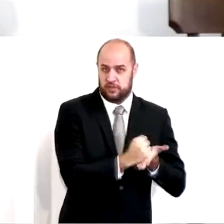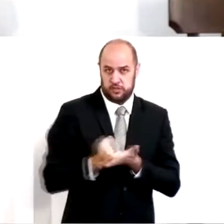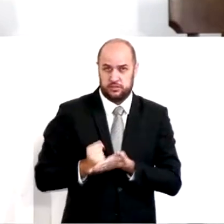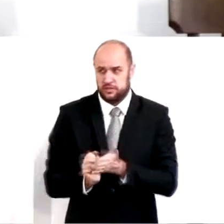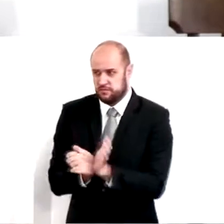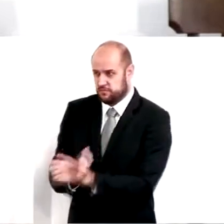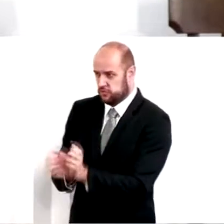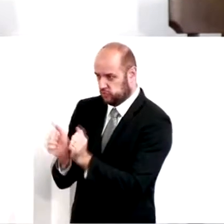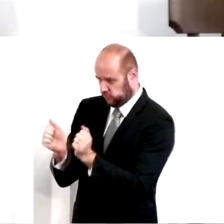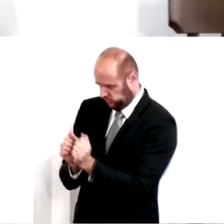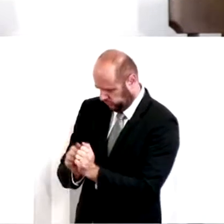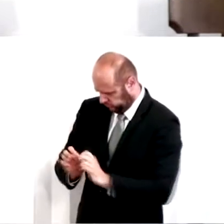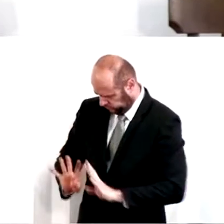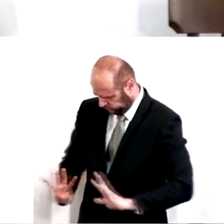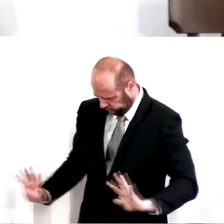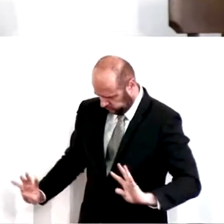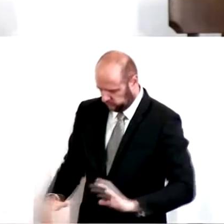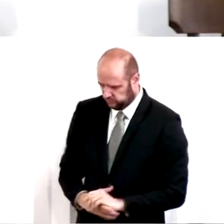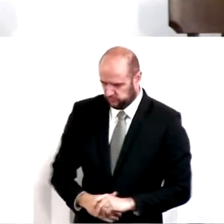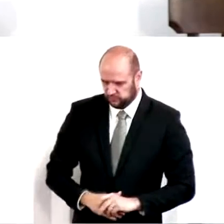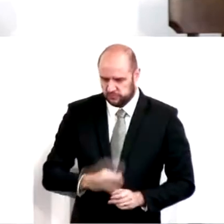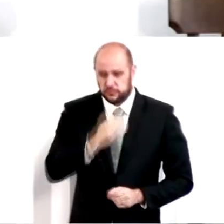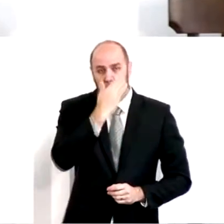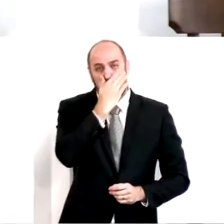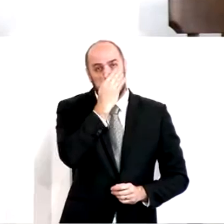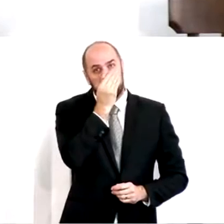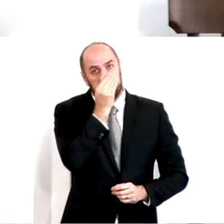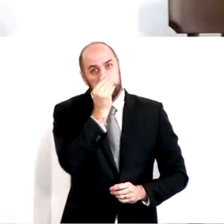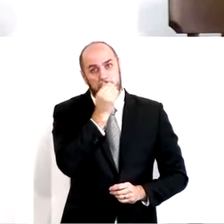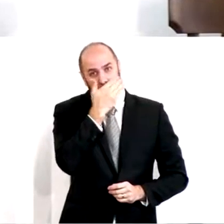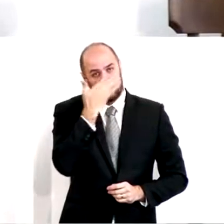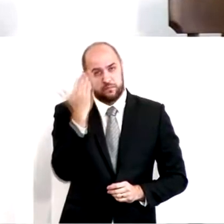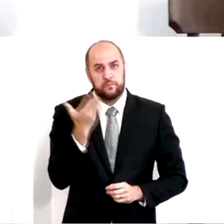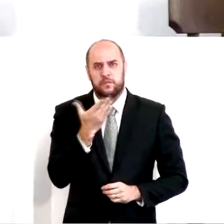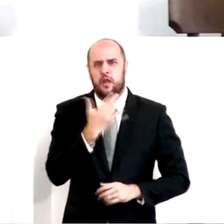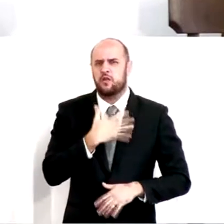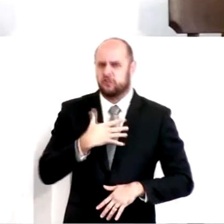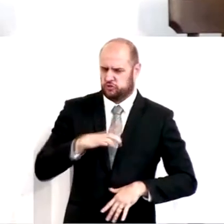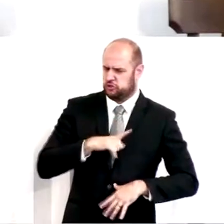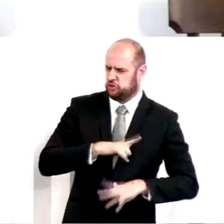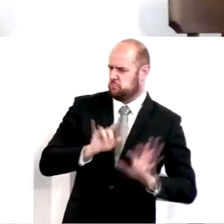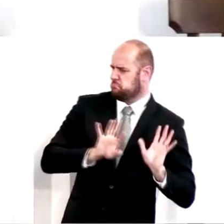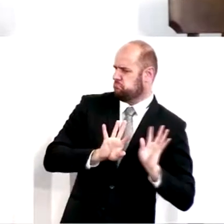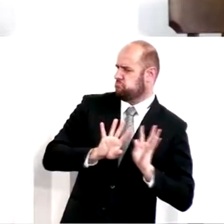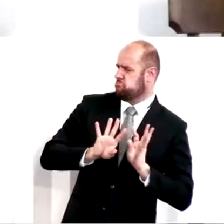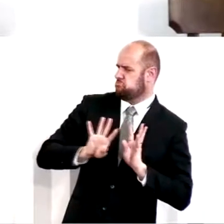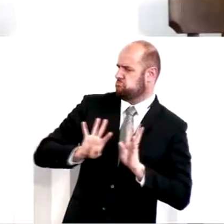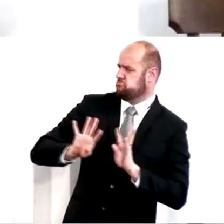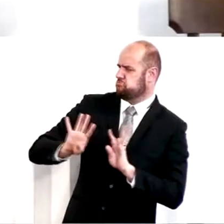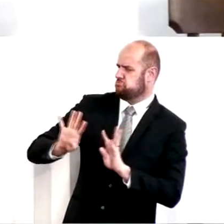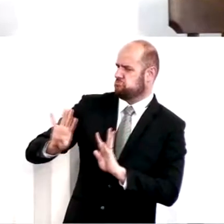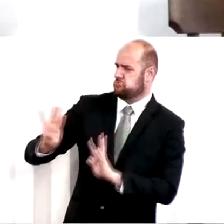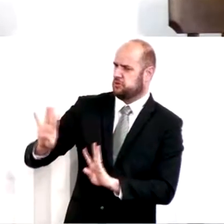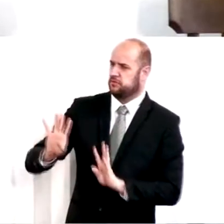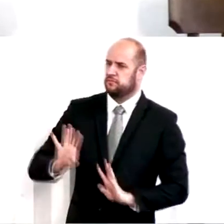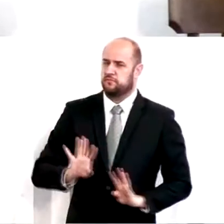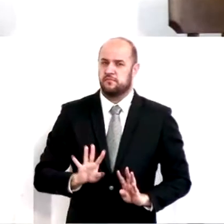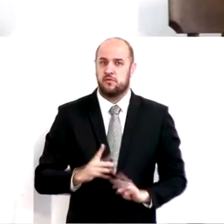estavam ali, e então no meio desse grande desfile, um